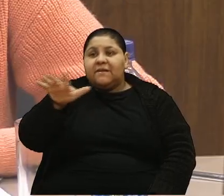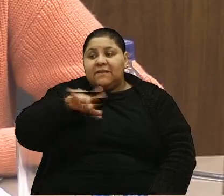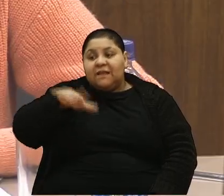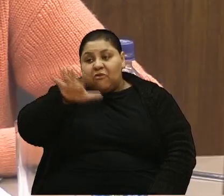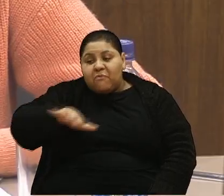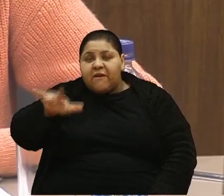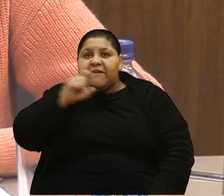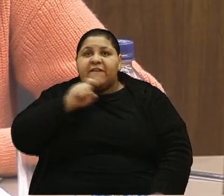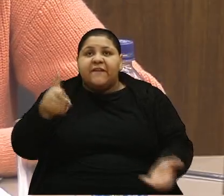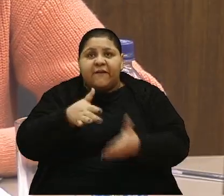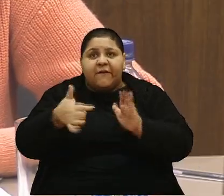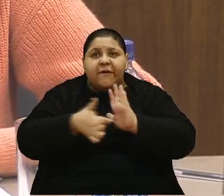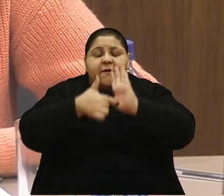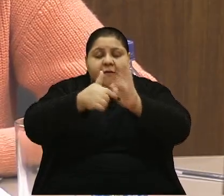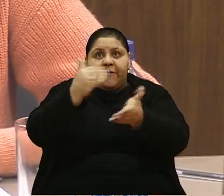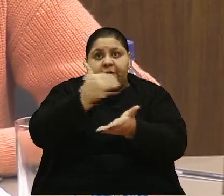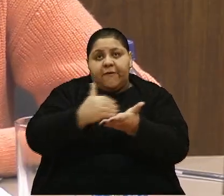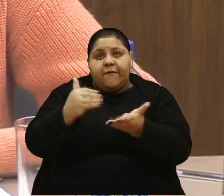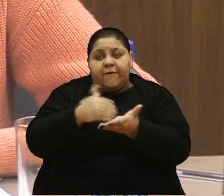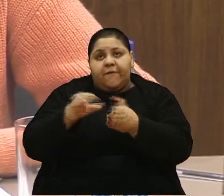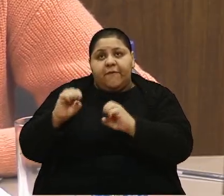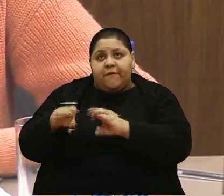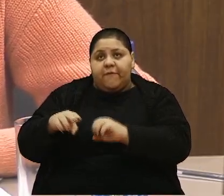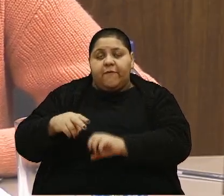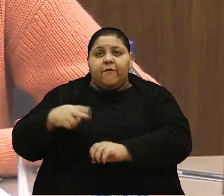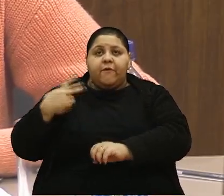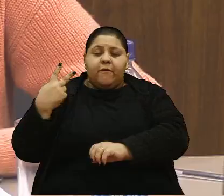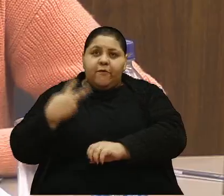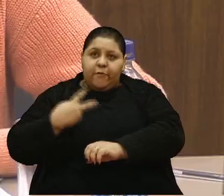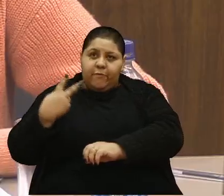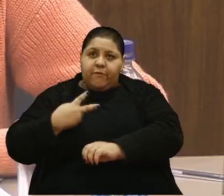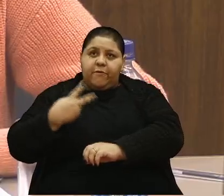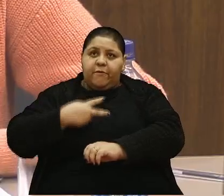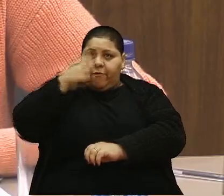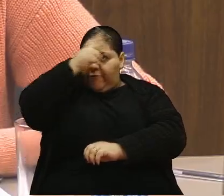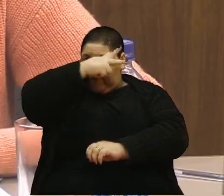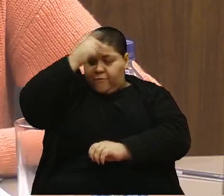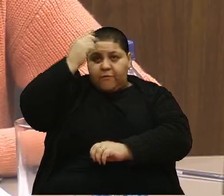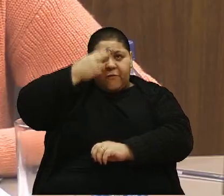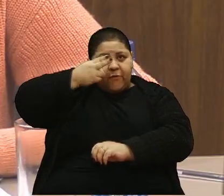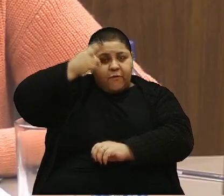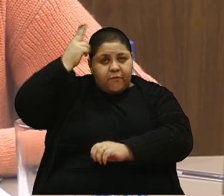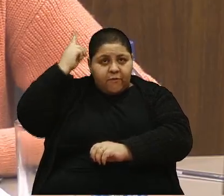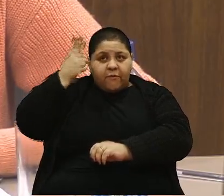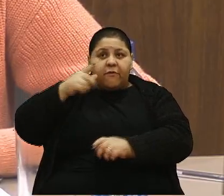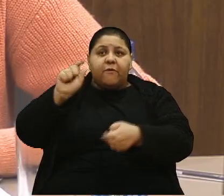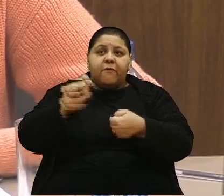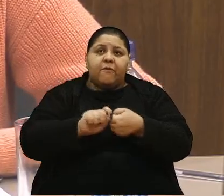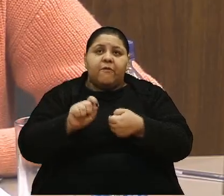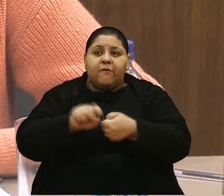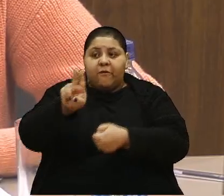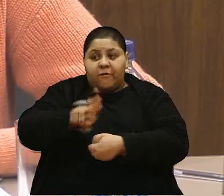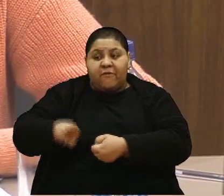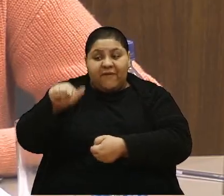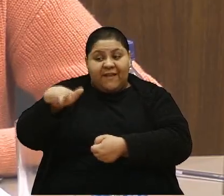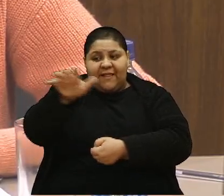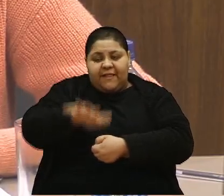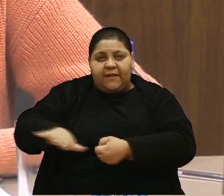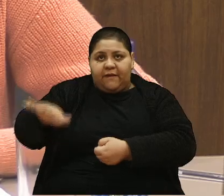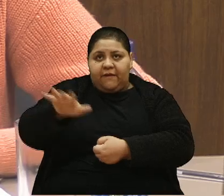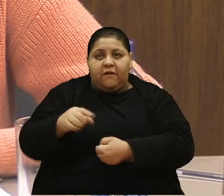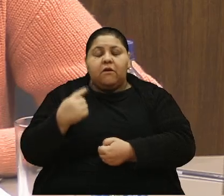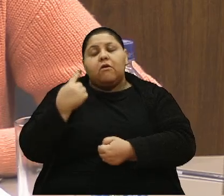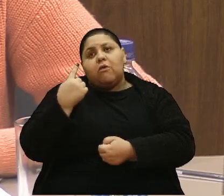secretária de Educação e para o vice-prefeito Néspolo, nós, juntamente com os moradores, para fazer a ocupação daquela área.